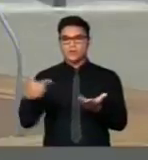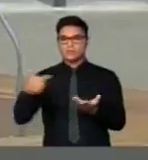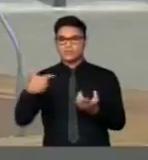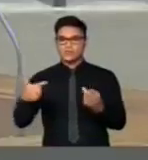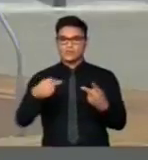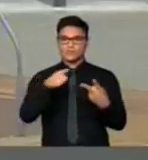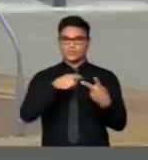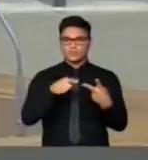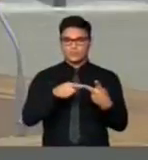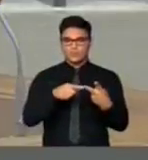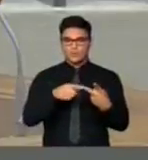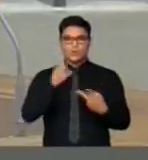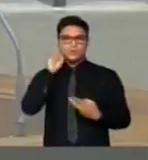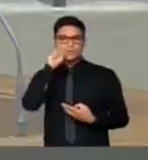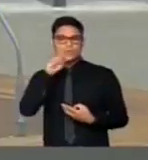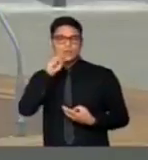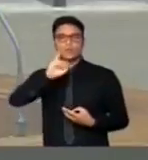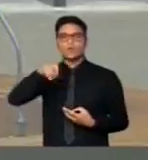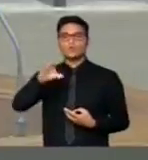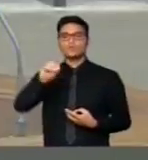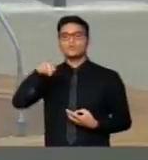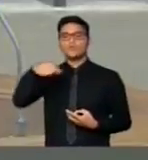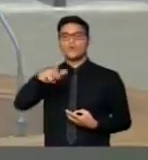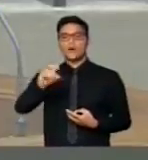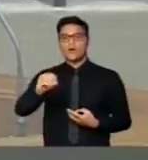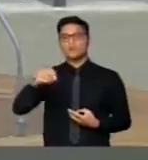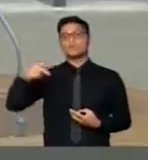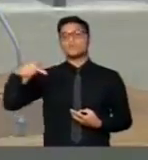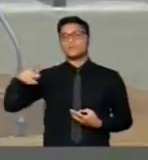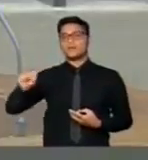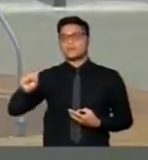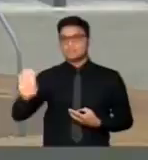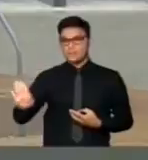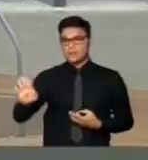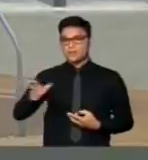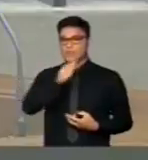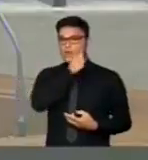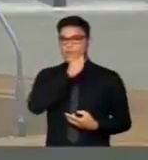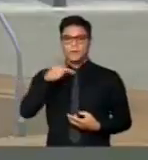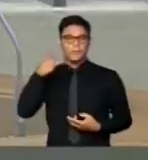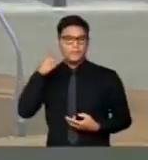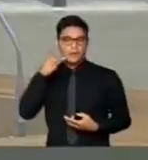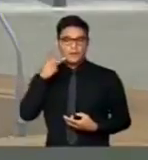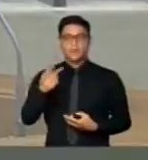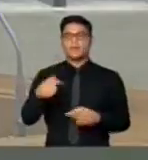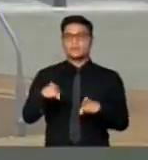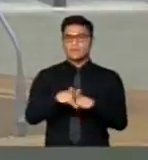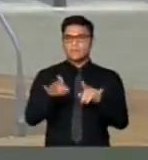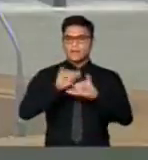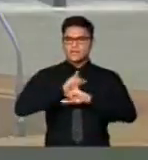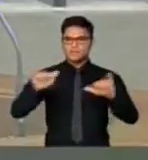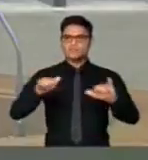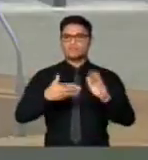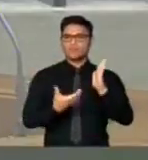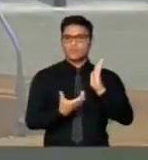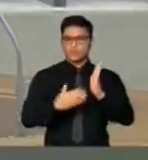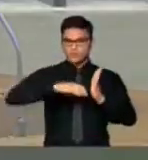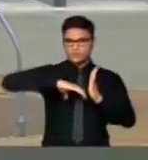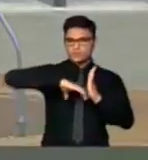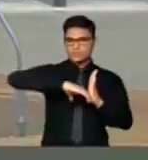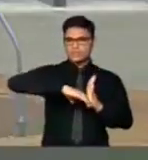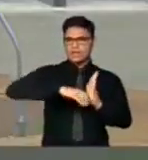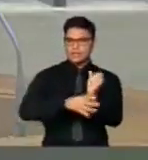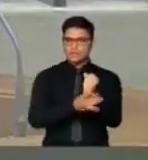O senador João Capiberibe, do PSB do Amapá, defendeu no Senado o projeto que faculta